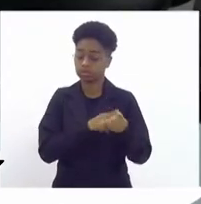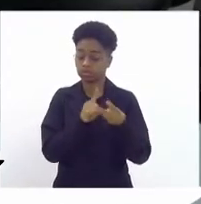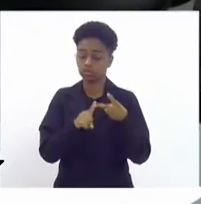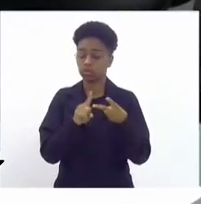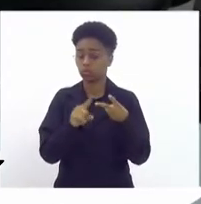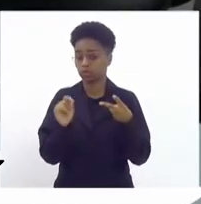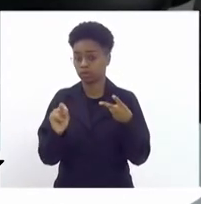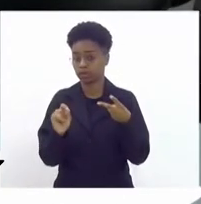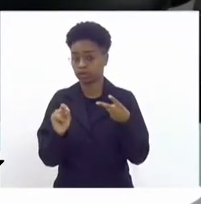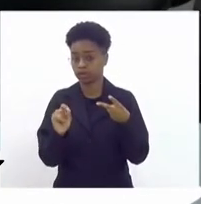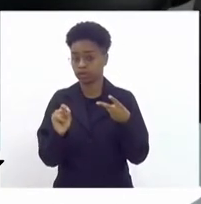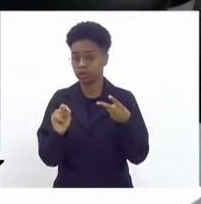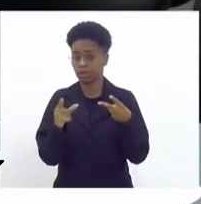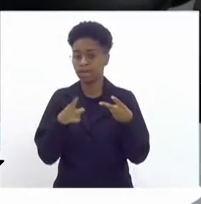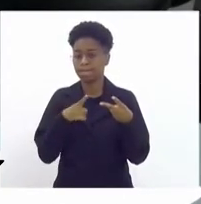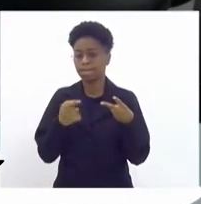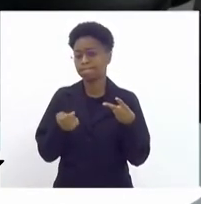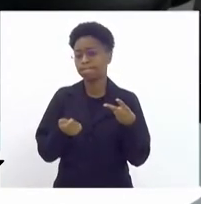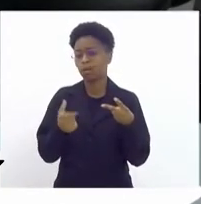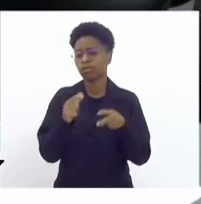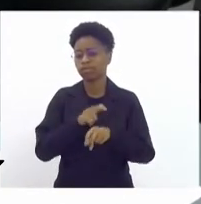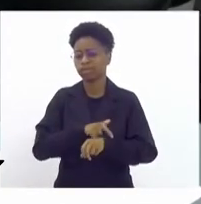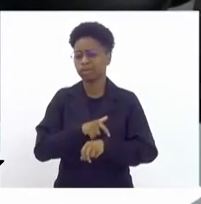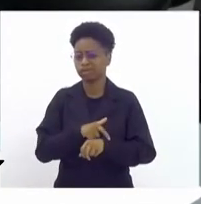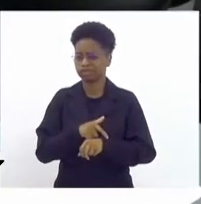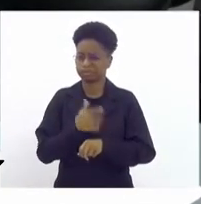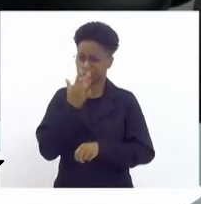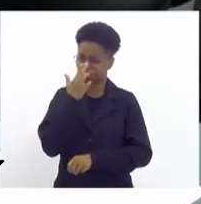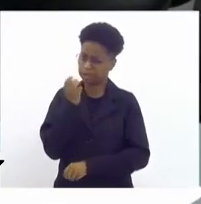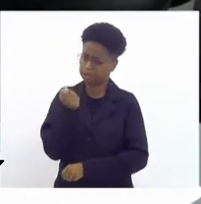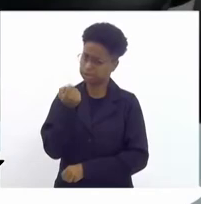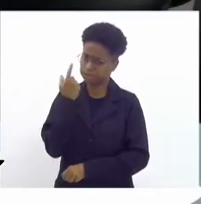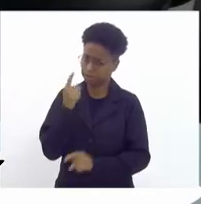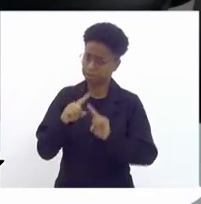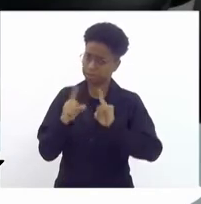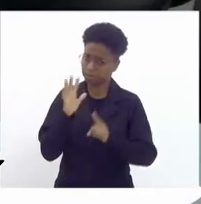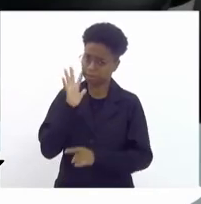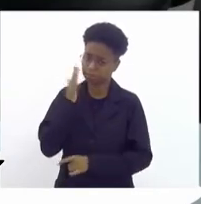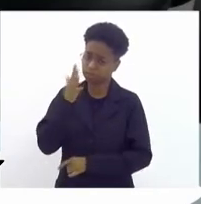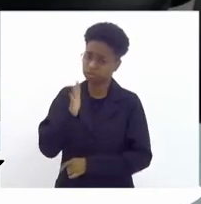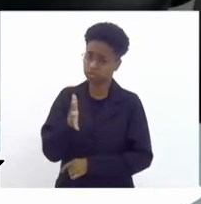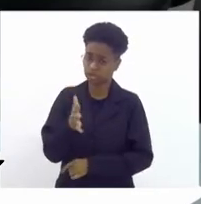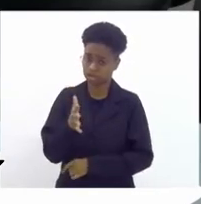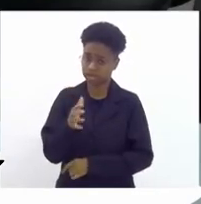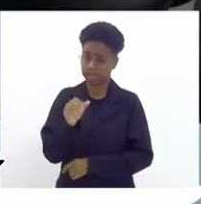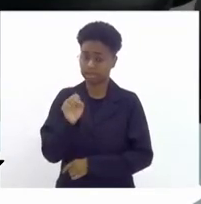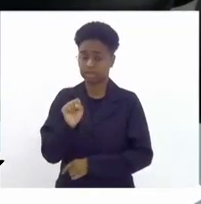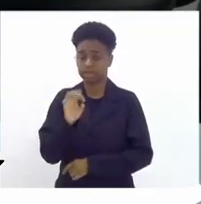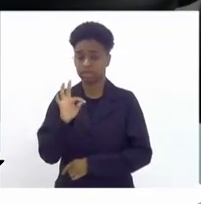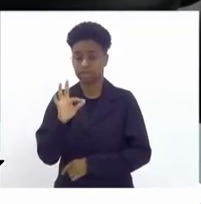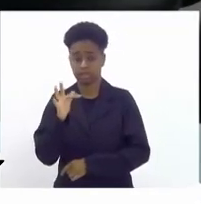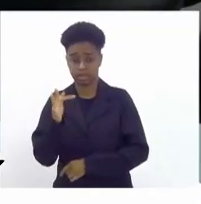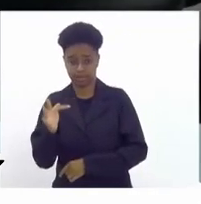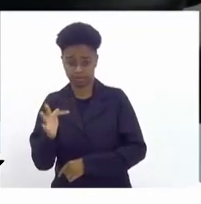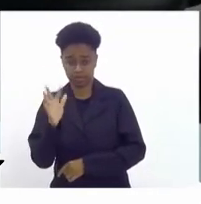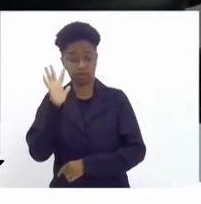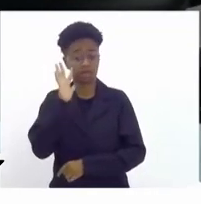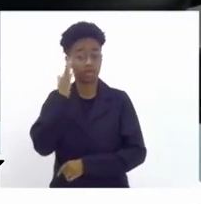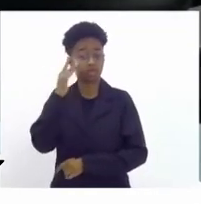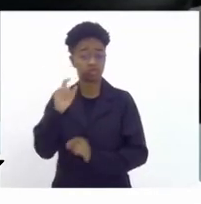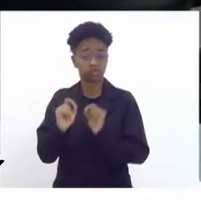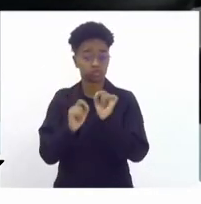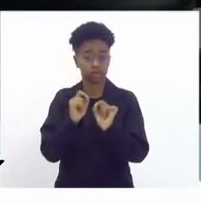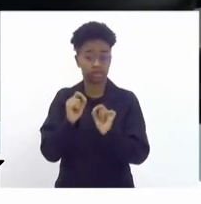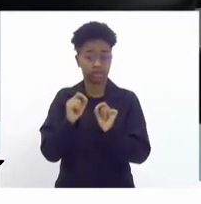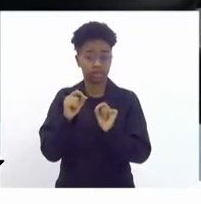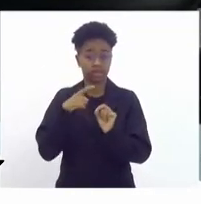recentemente, e estranhamente, mas está decidido, o Supremo decidiu sobre